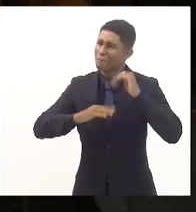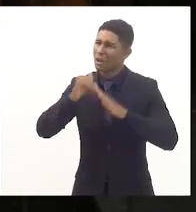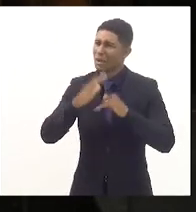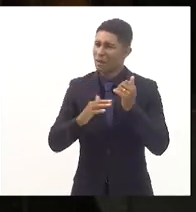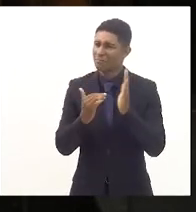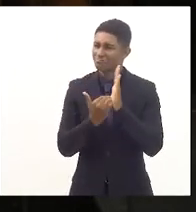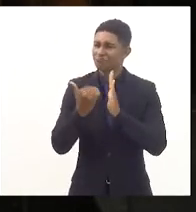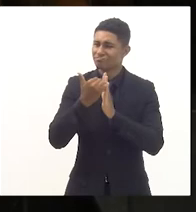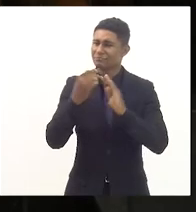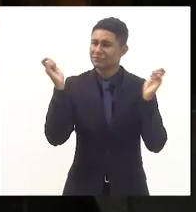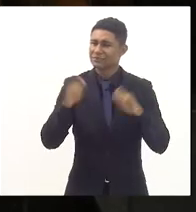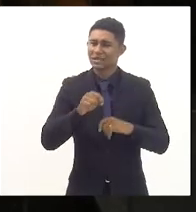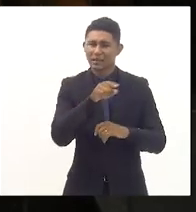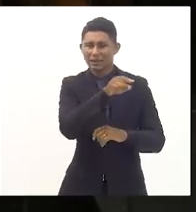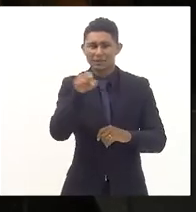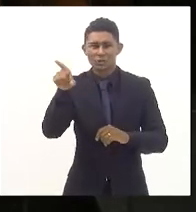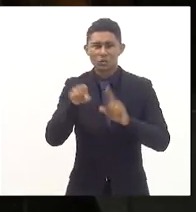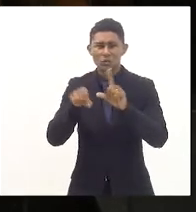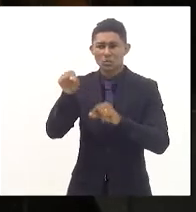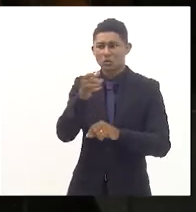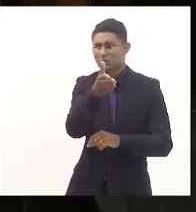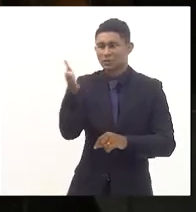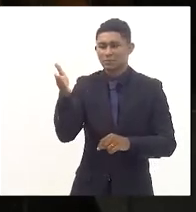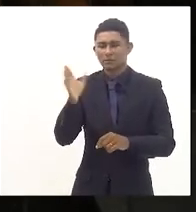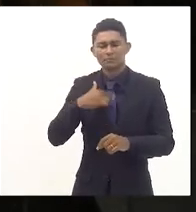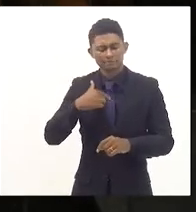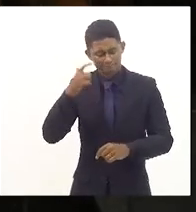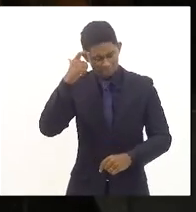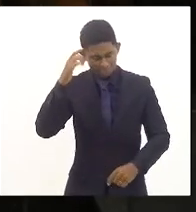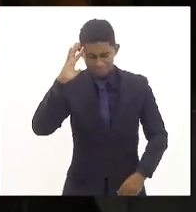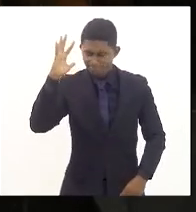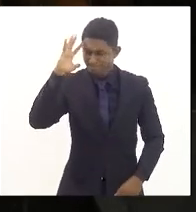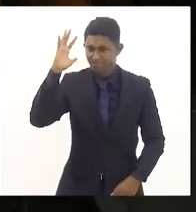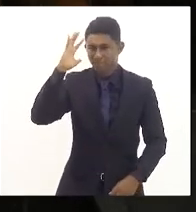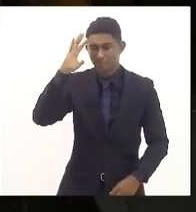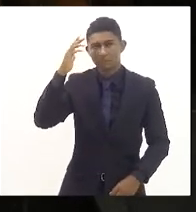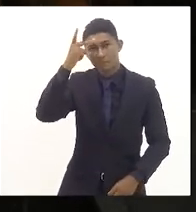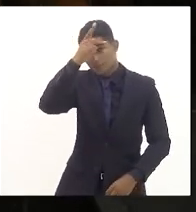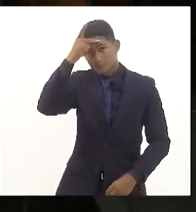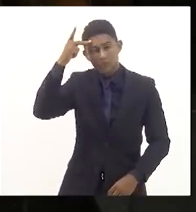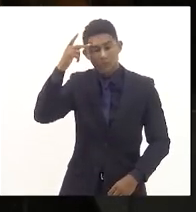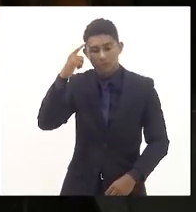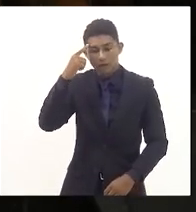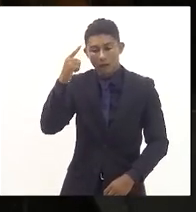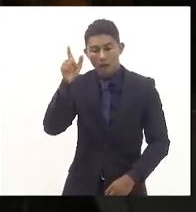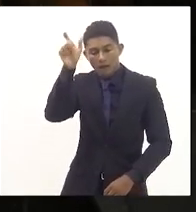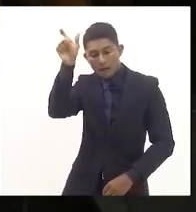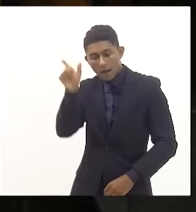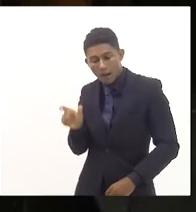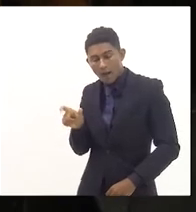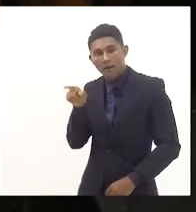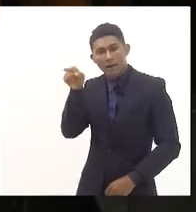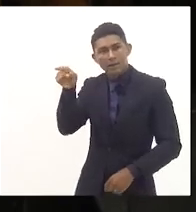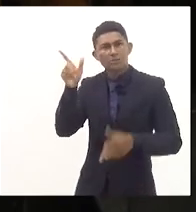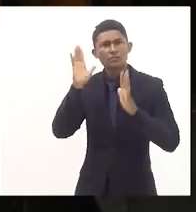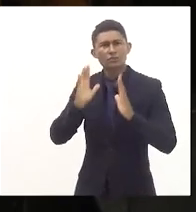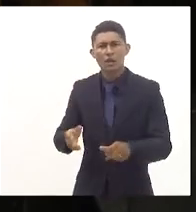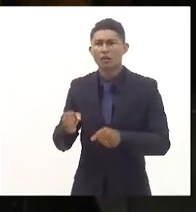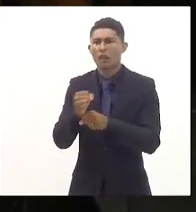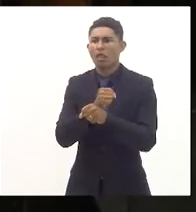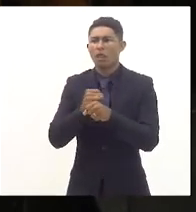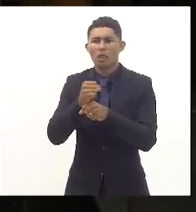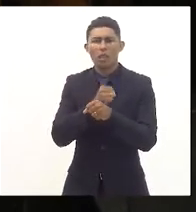coordenador naquela central de inquéritos a pessoa que mais me vem à cabeça que a pessoa que está lá muito tempo e não é à toa